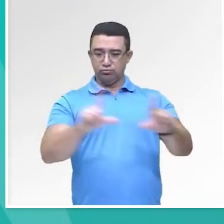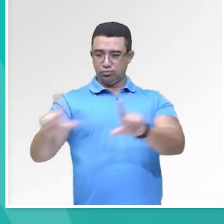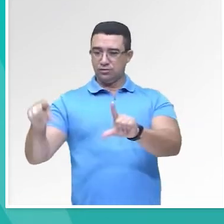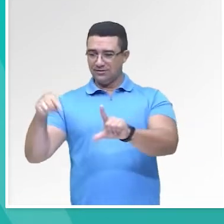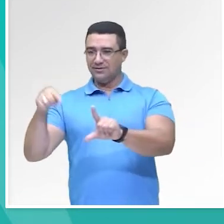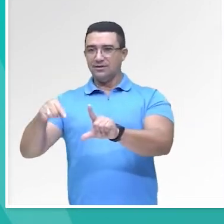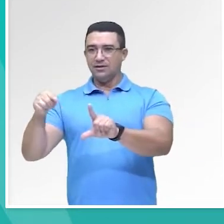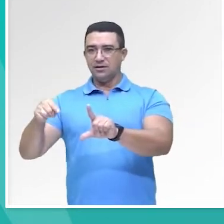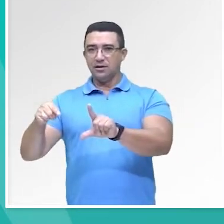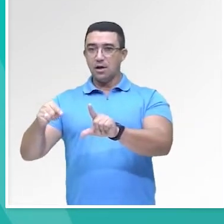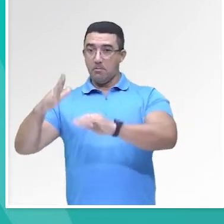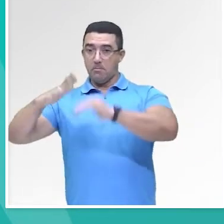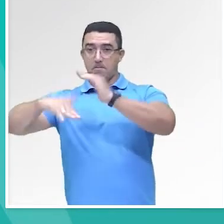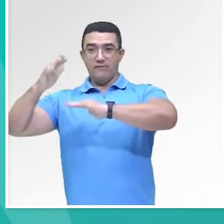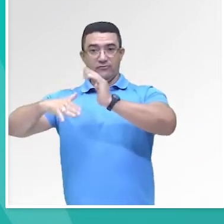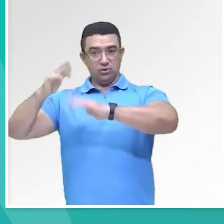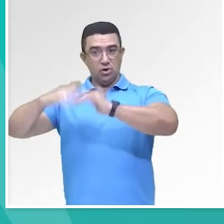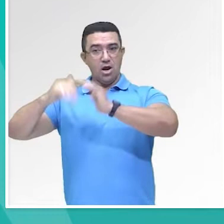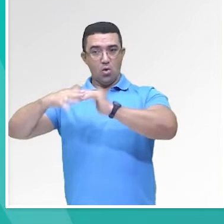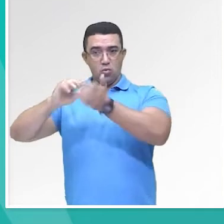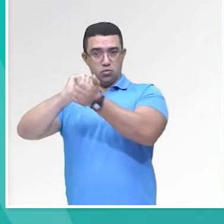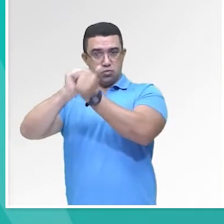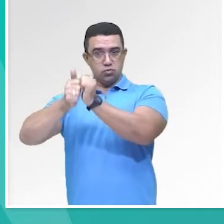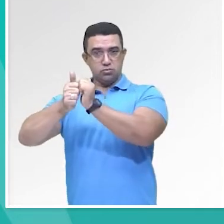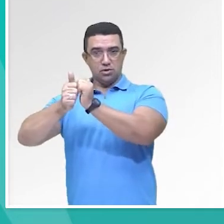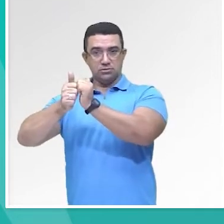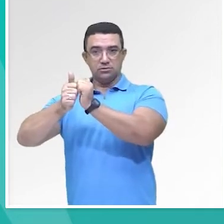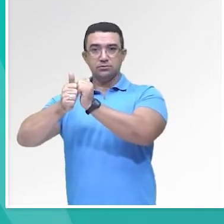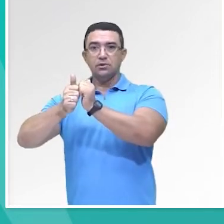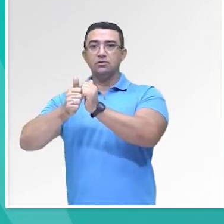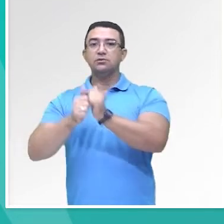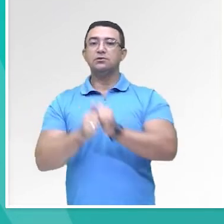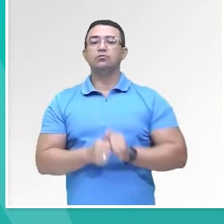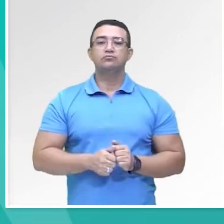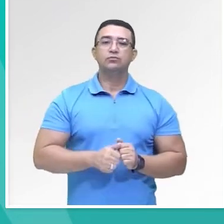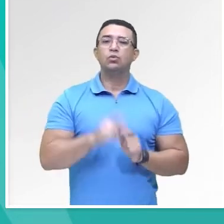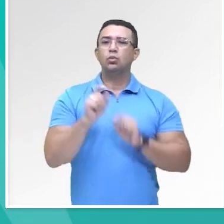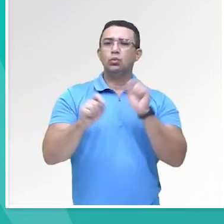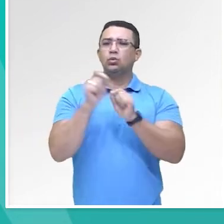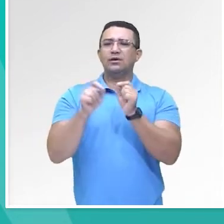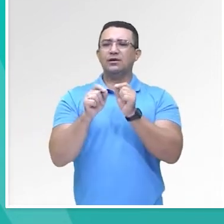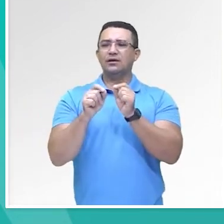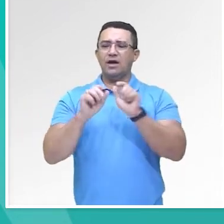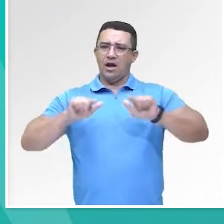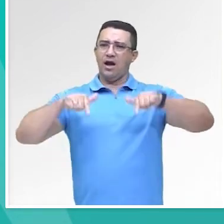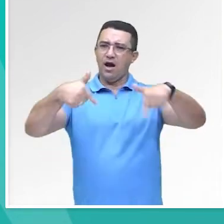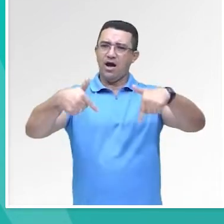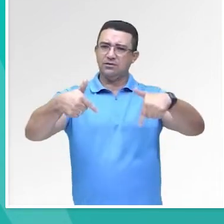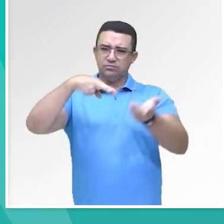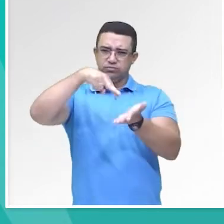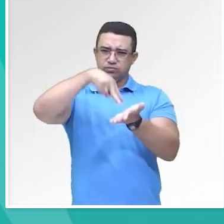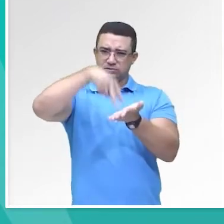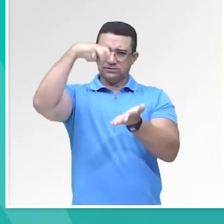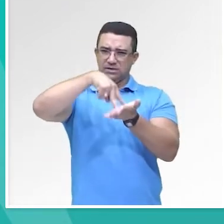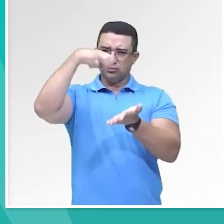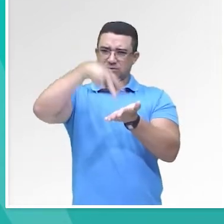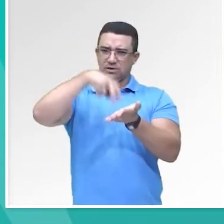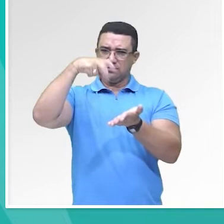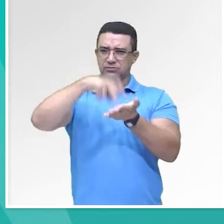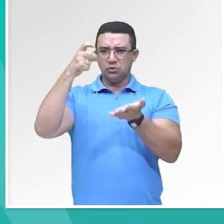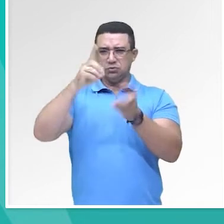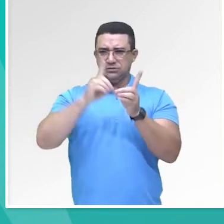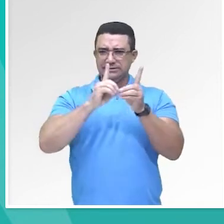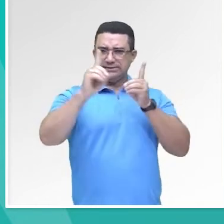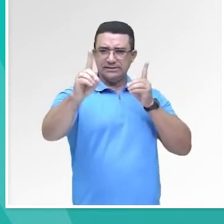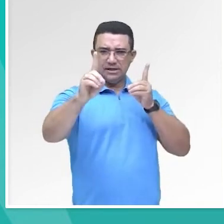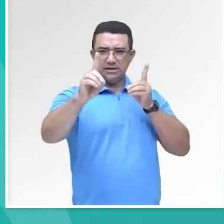na prova. E é falando sobre esse salto, esse ato de transpor maior distância ou